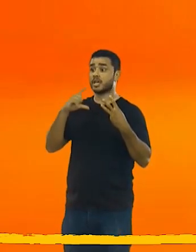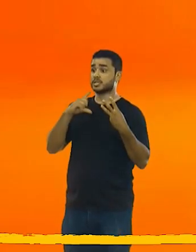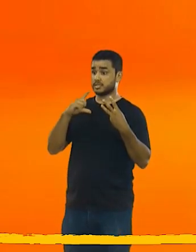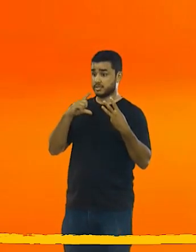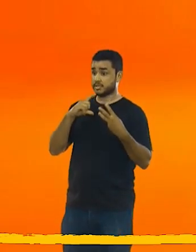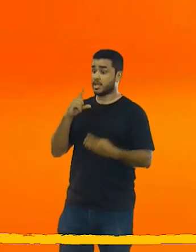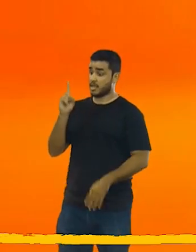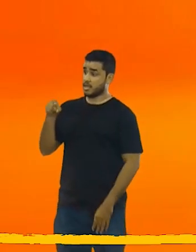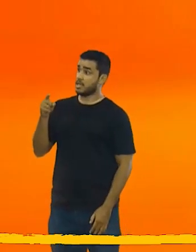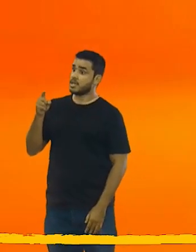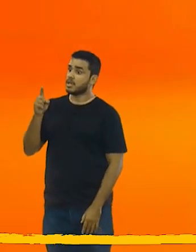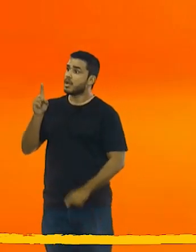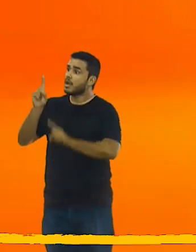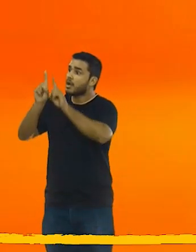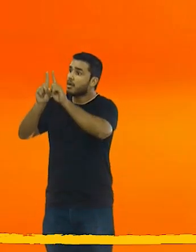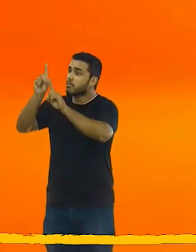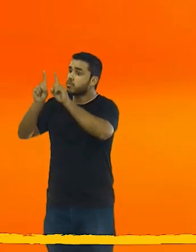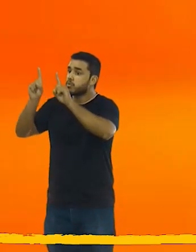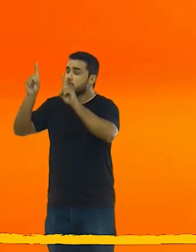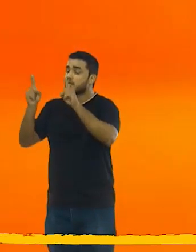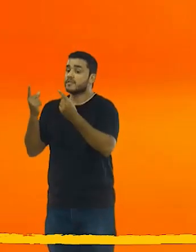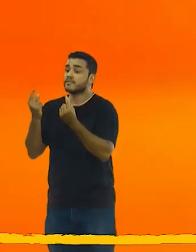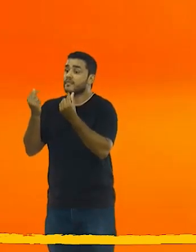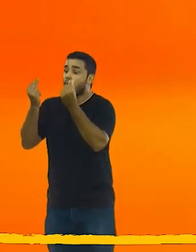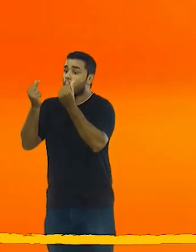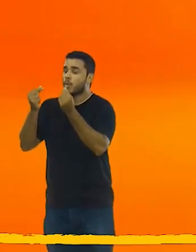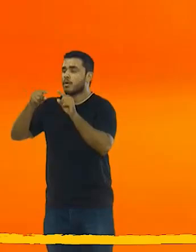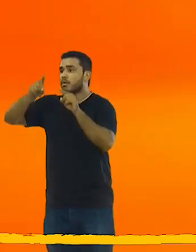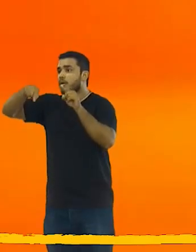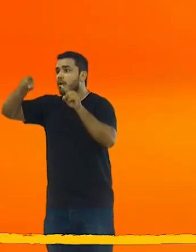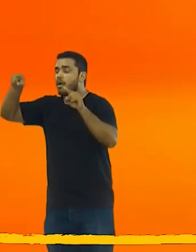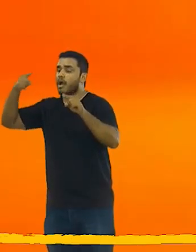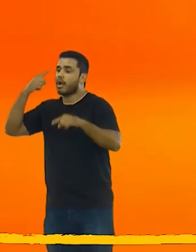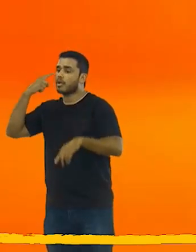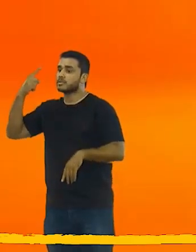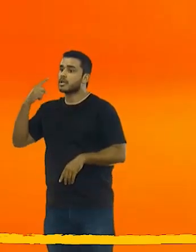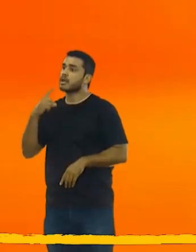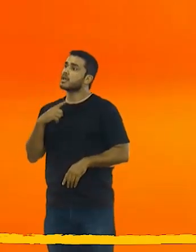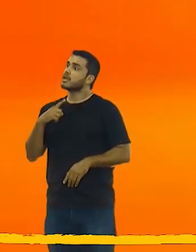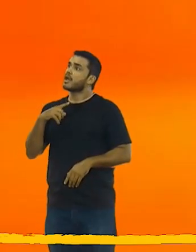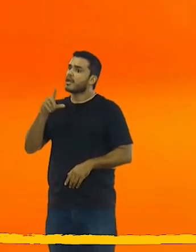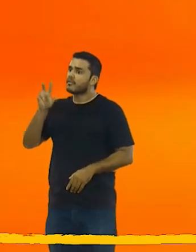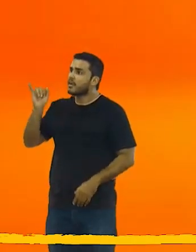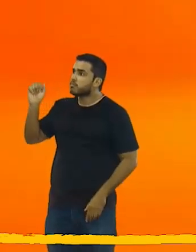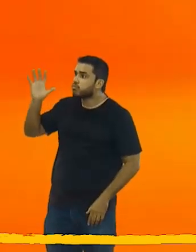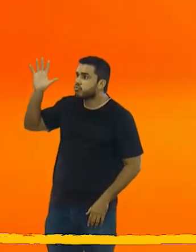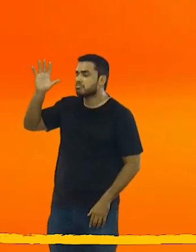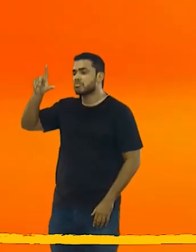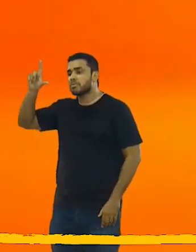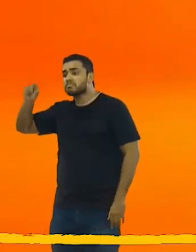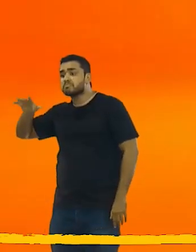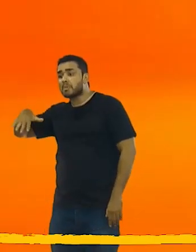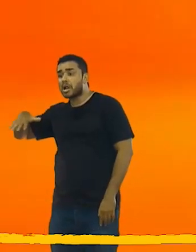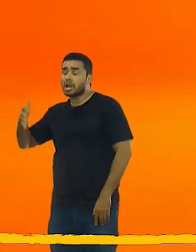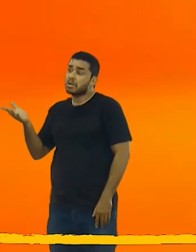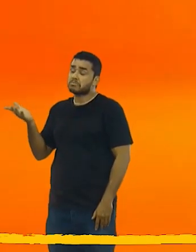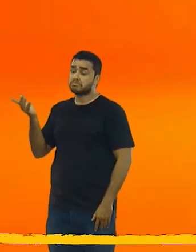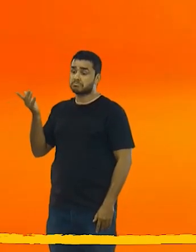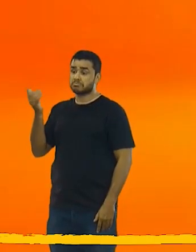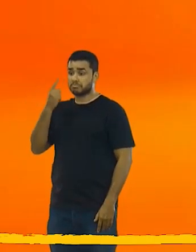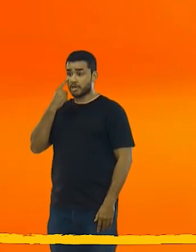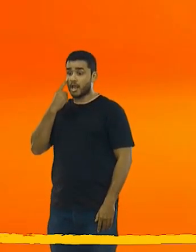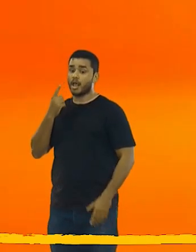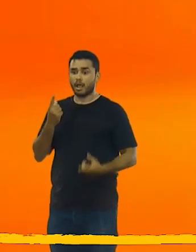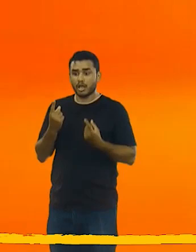Nem todos os slides. Tudo bem isso? Isso. Então isso são atividades de serviços que integram o setor